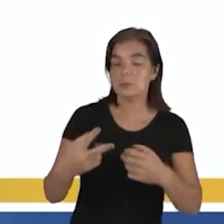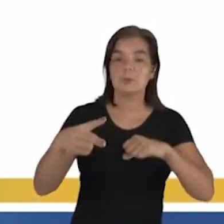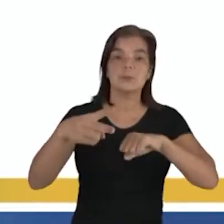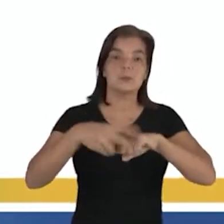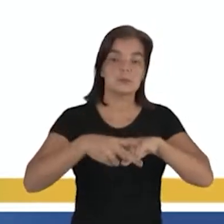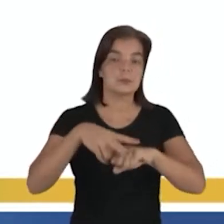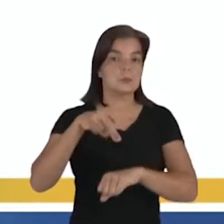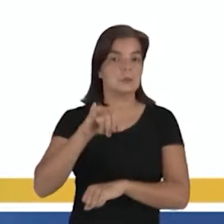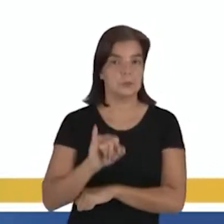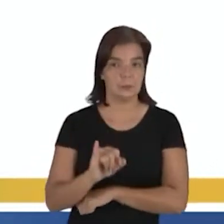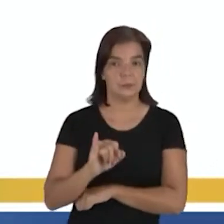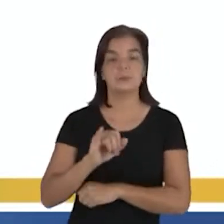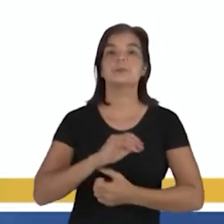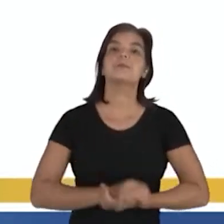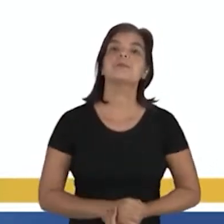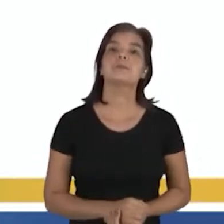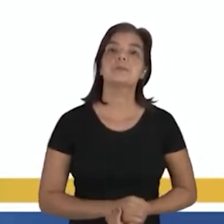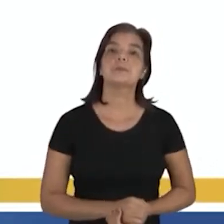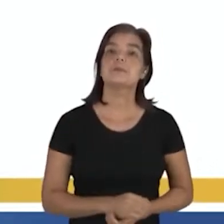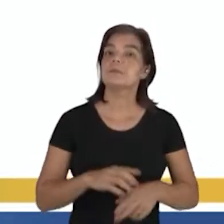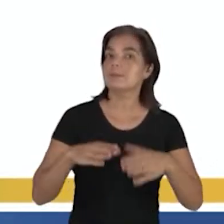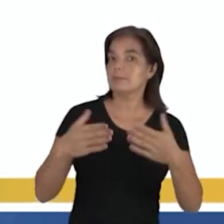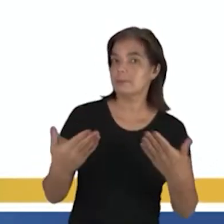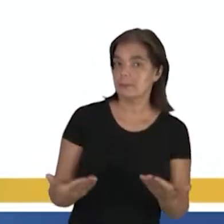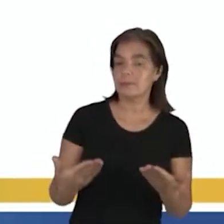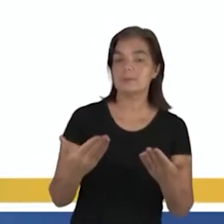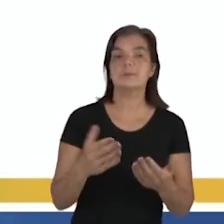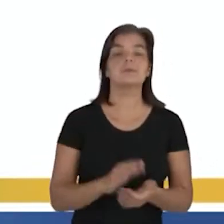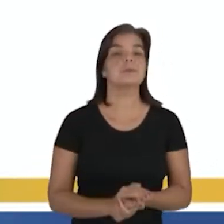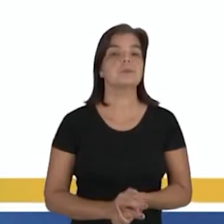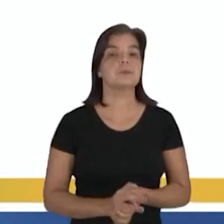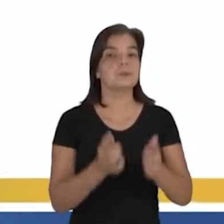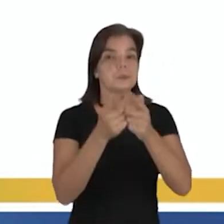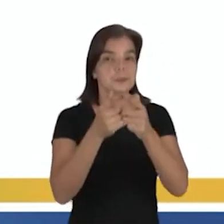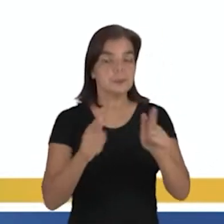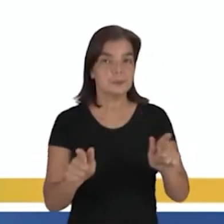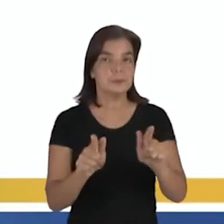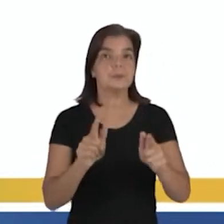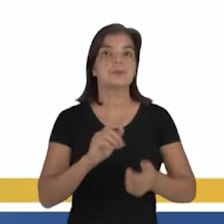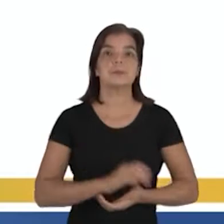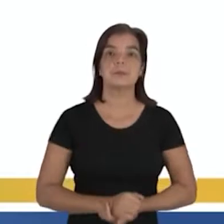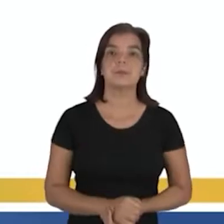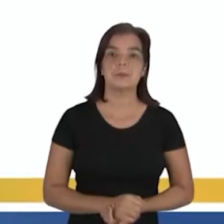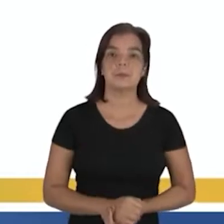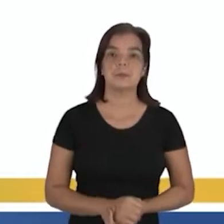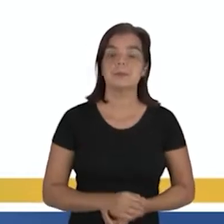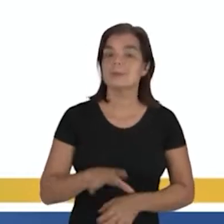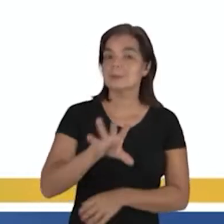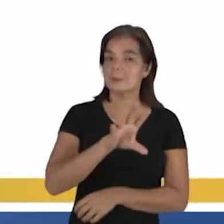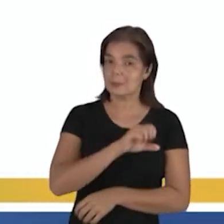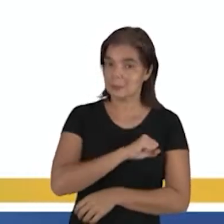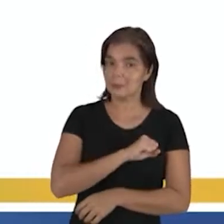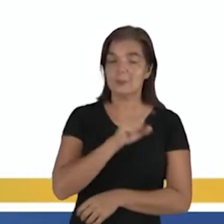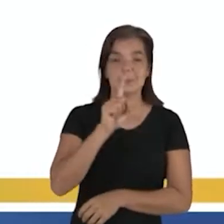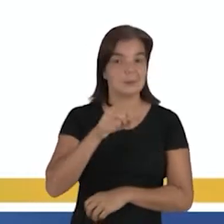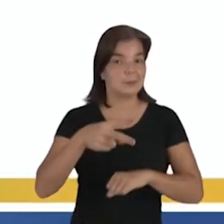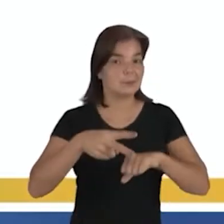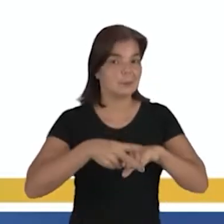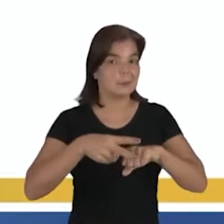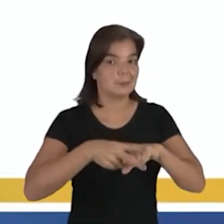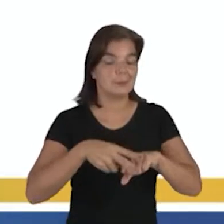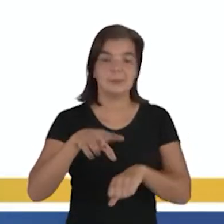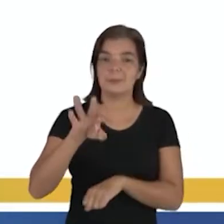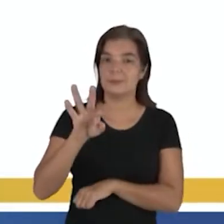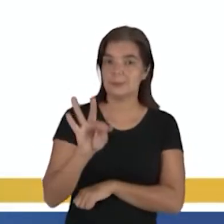como verbo intransitivo. Porém, de acordo com a gramática normativa, amar é um